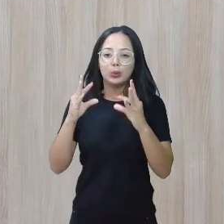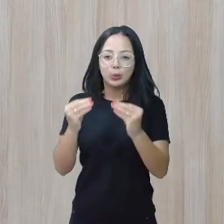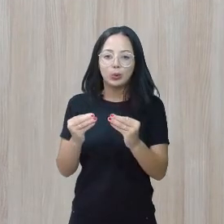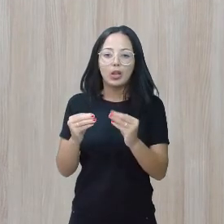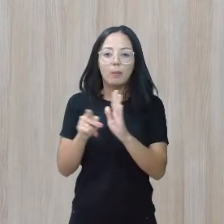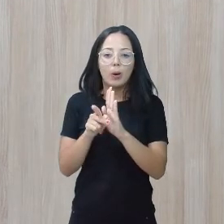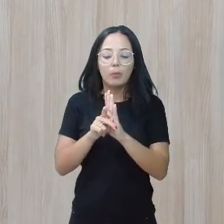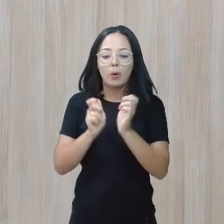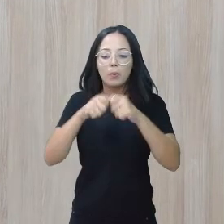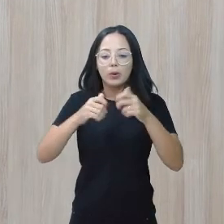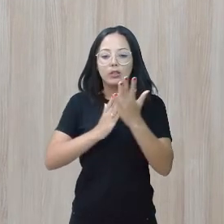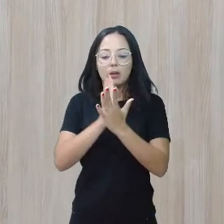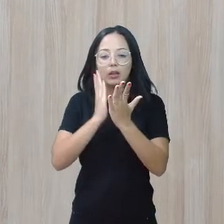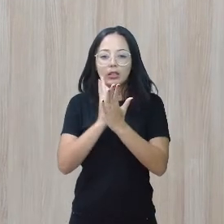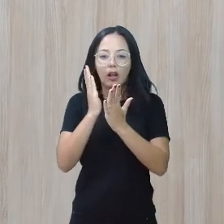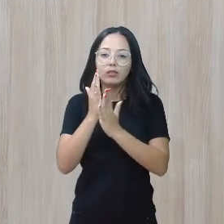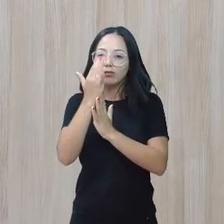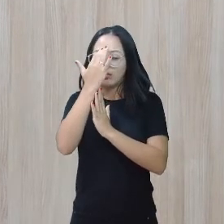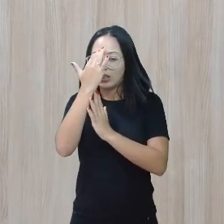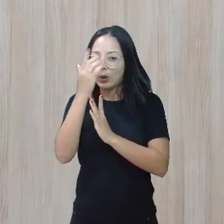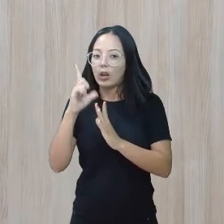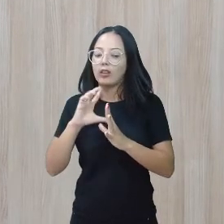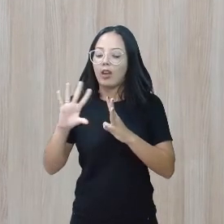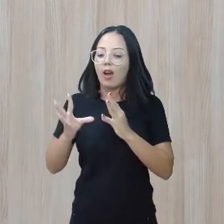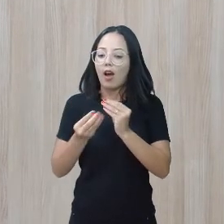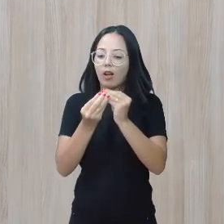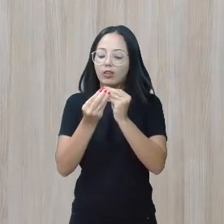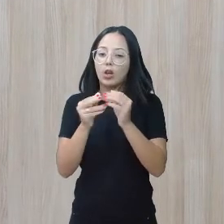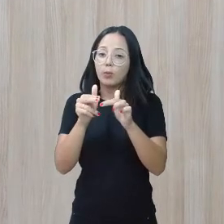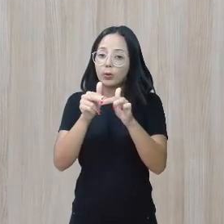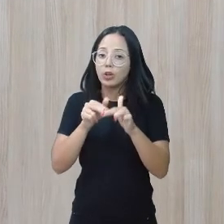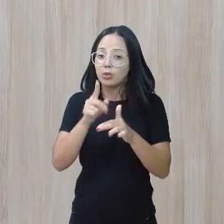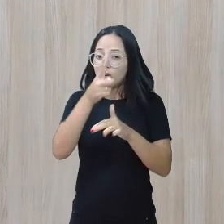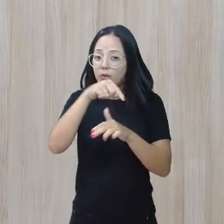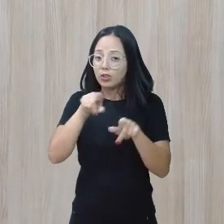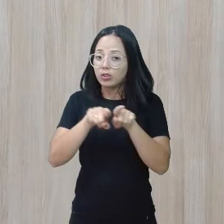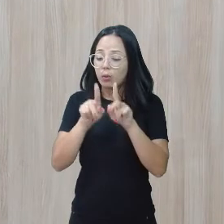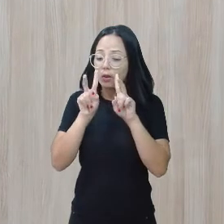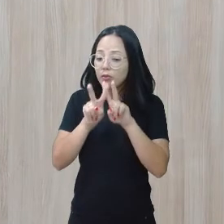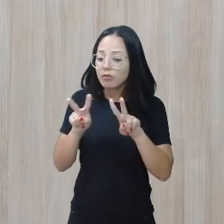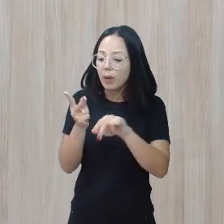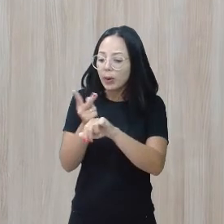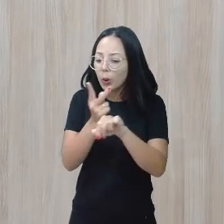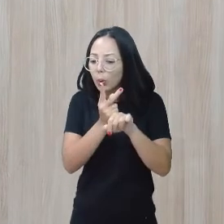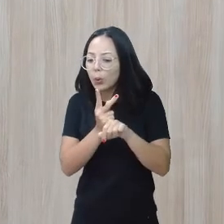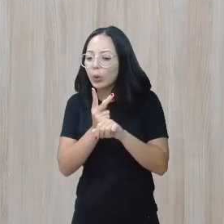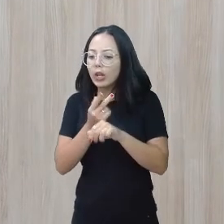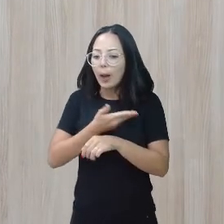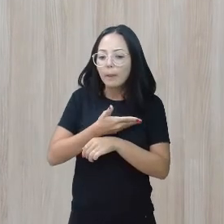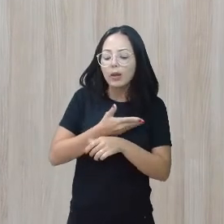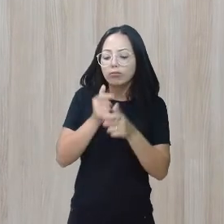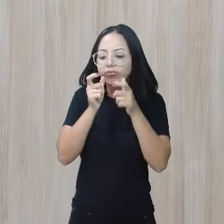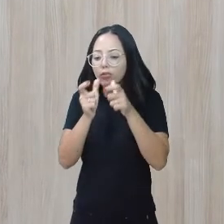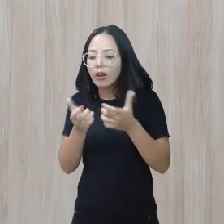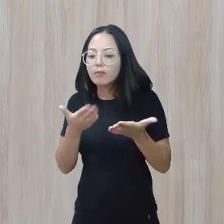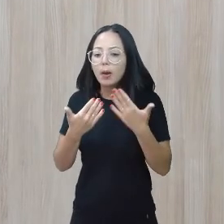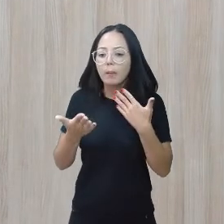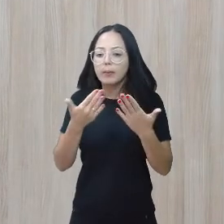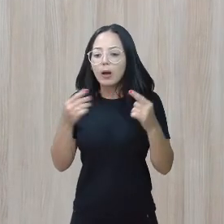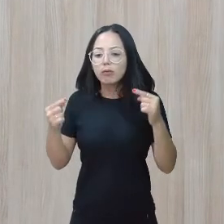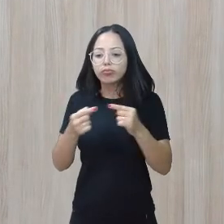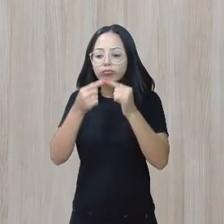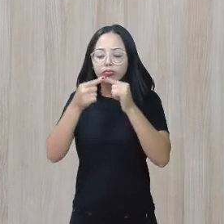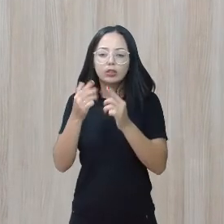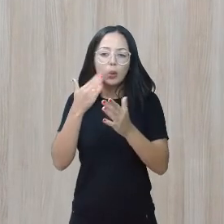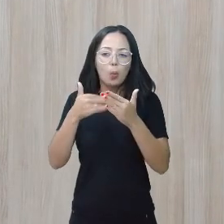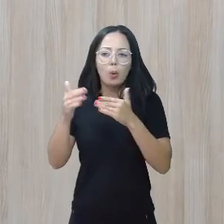essa possibilidade que a arte nos dá. Então, se cerque também aí, procure entre seus amigos interesses em comum, sejam